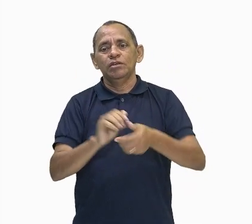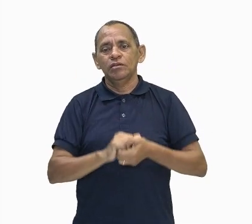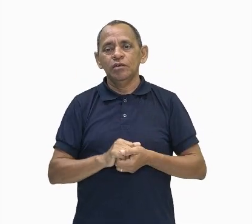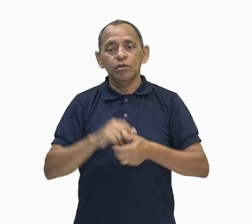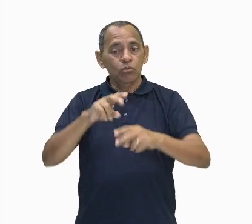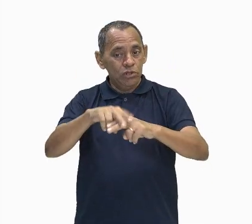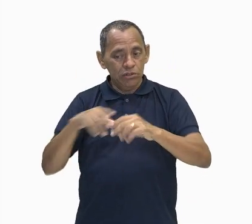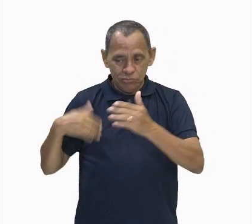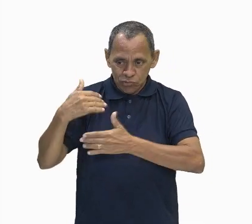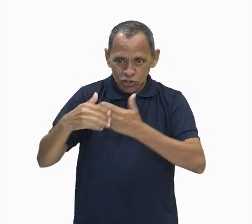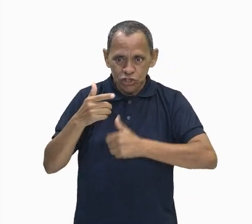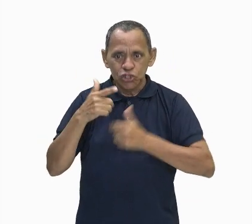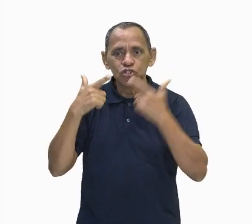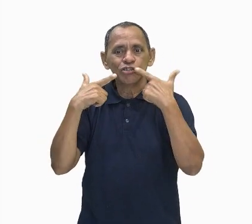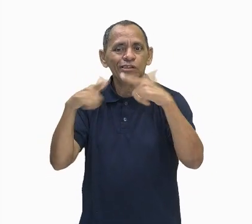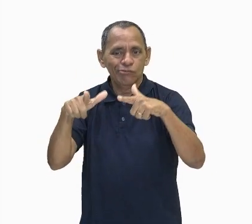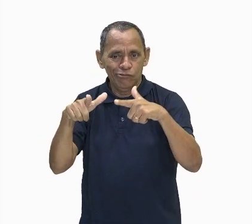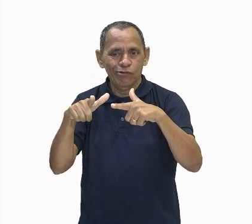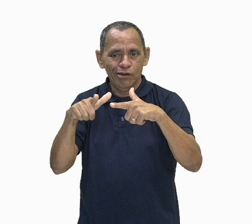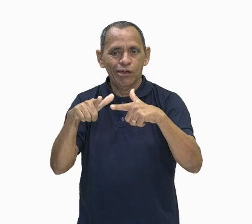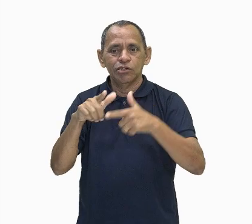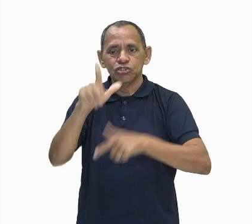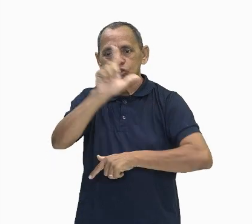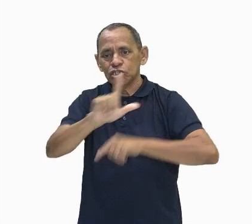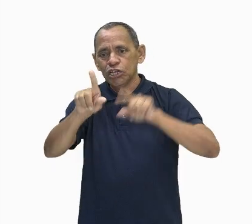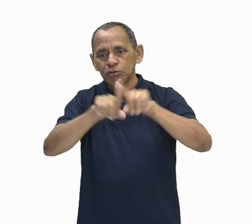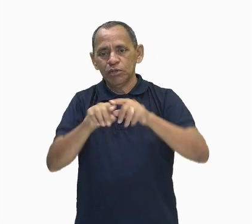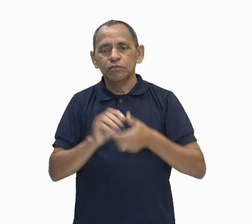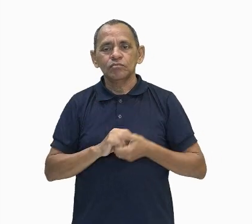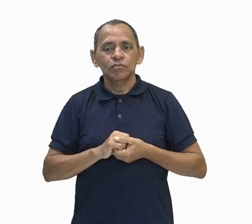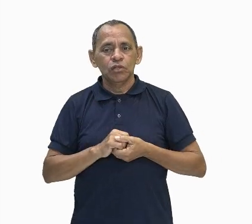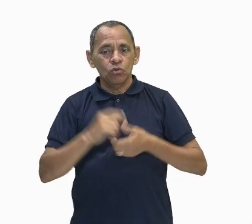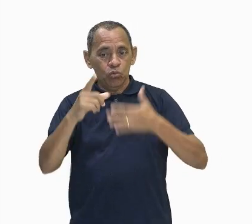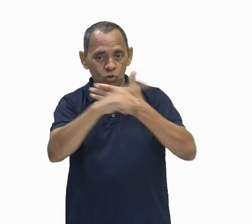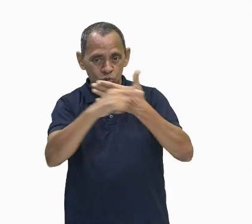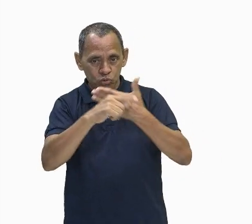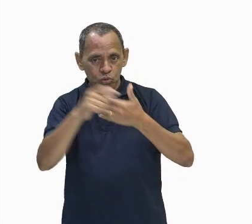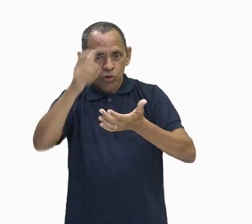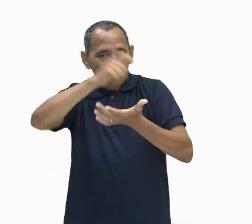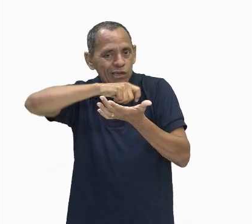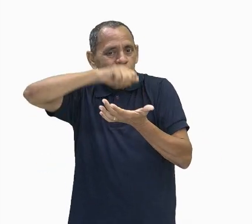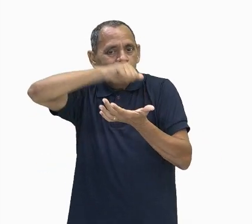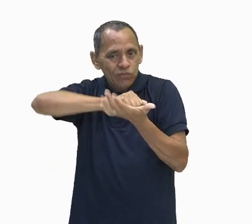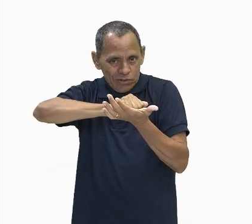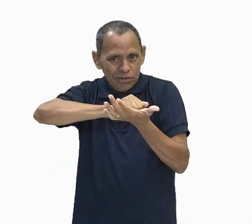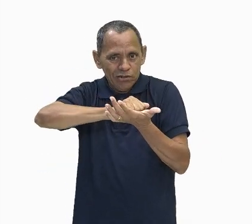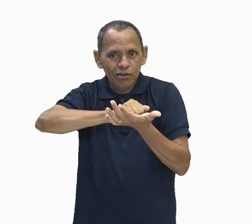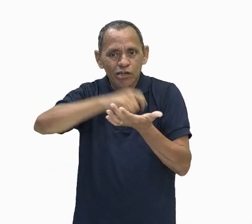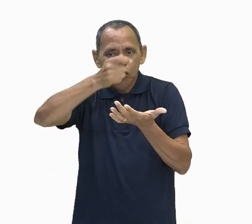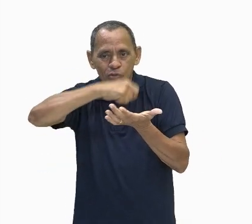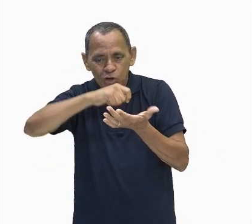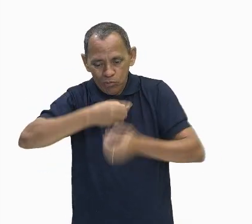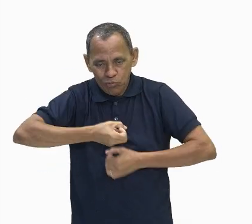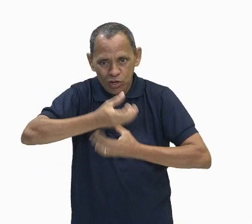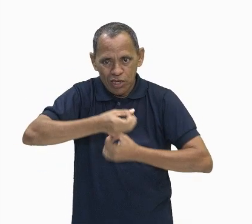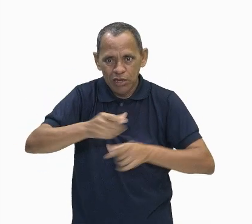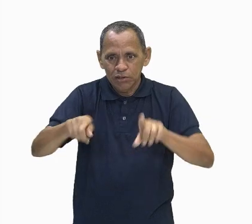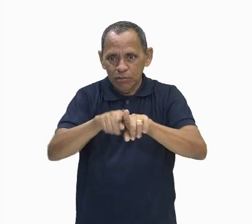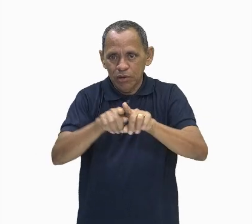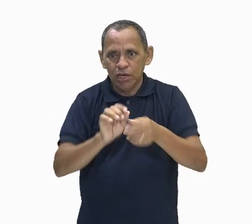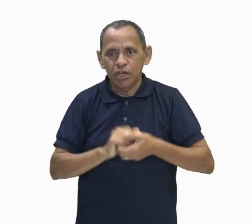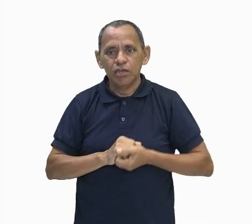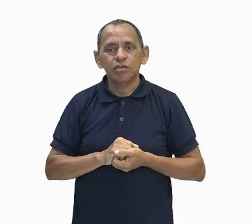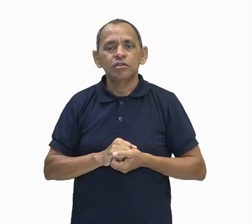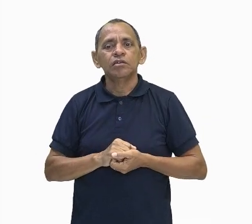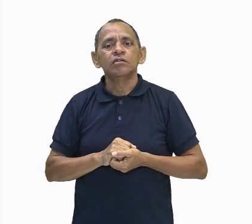literária, este poeta que escreveu este poema, ele nos convence, ele faz ali o processo de